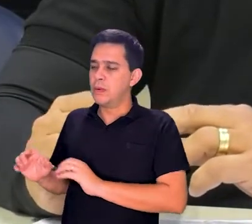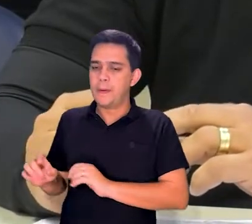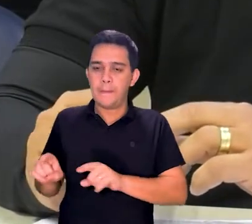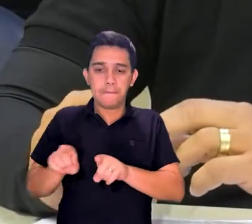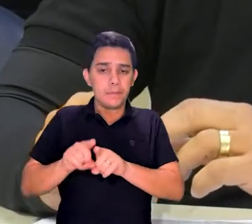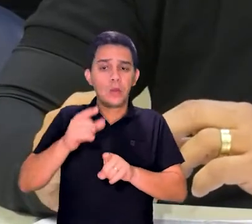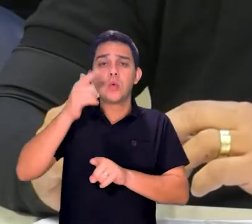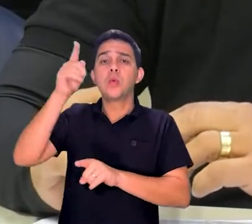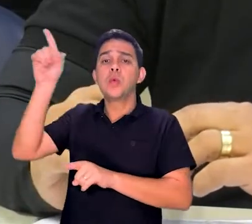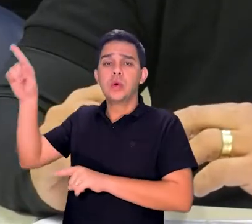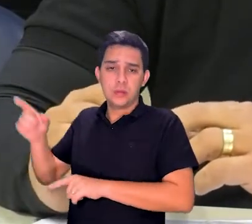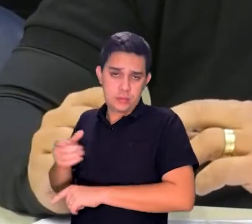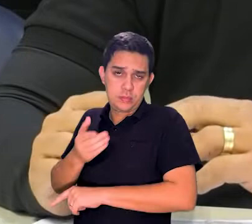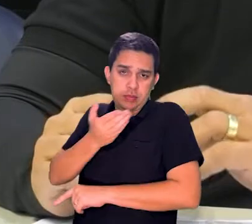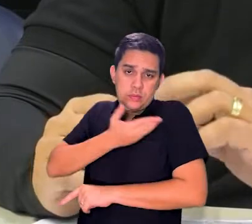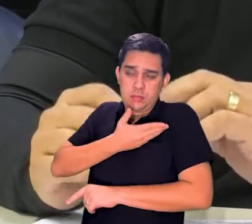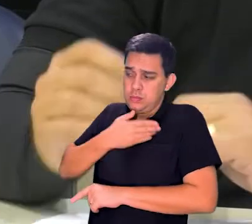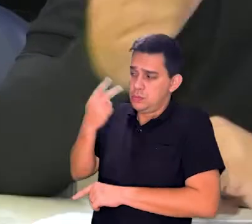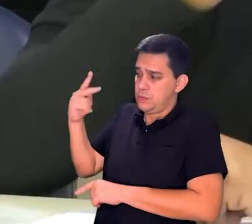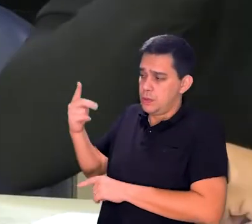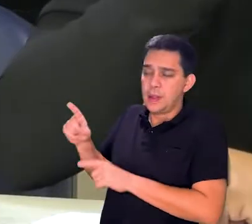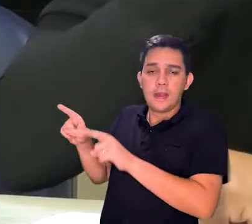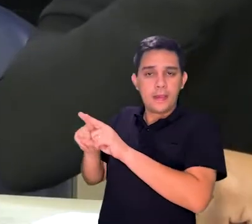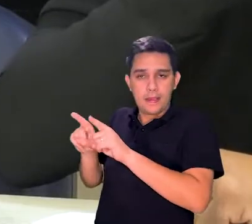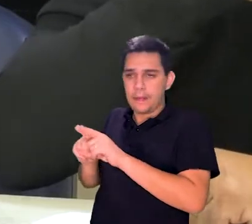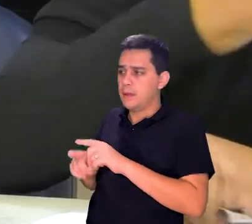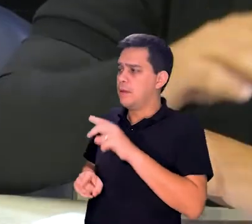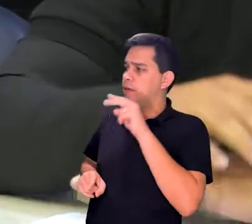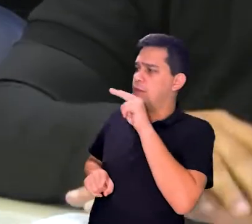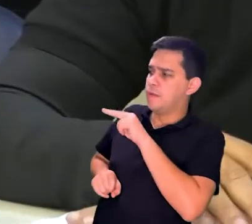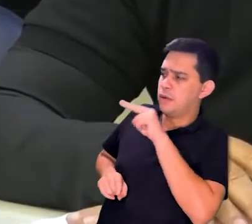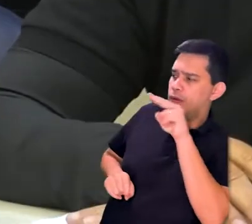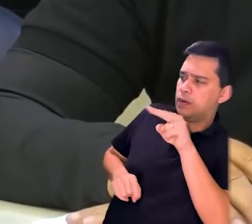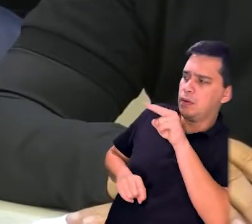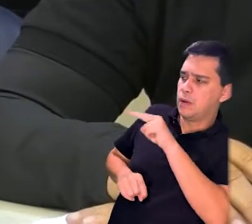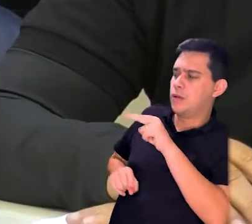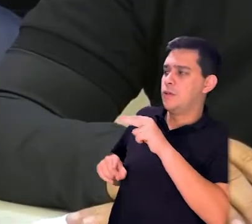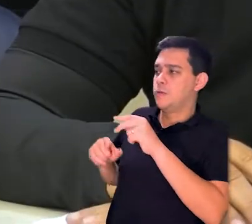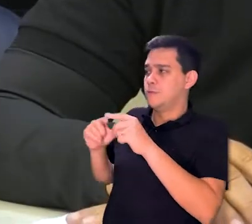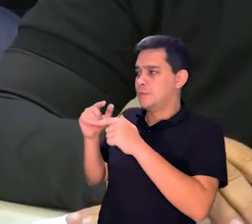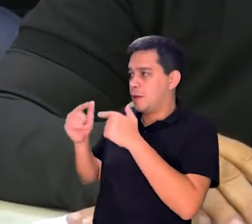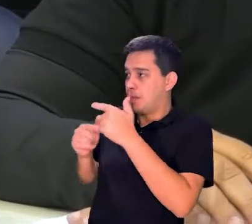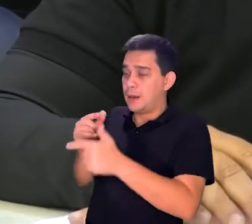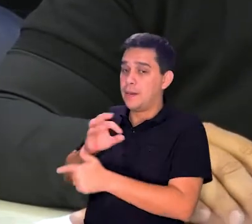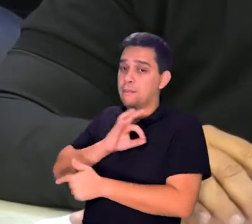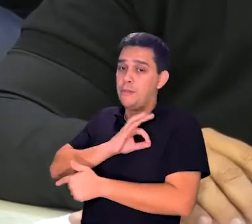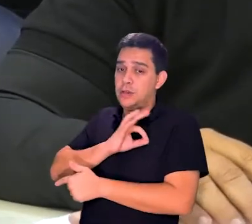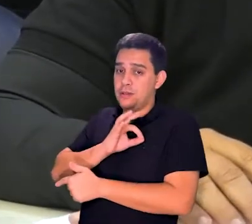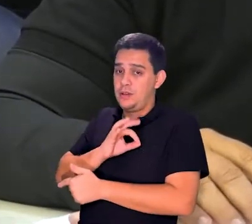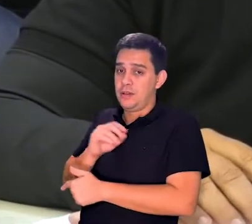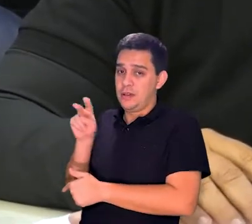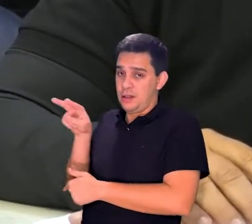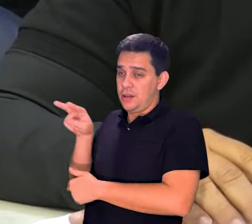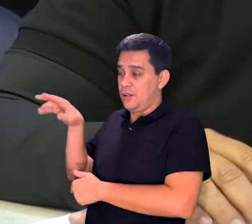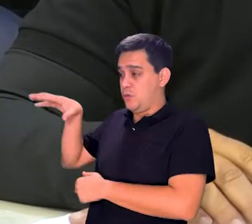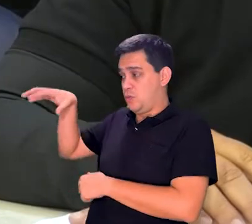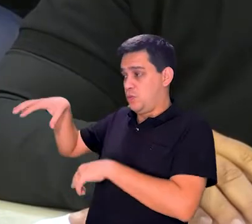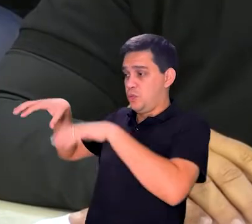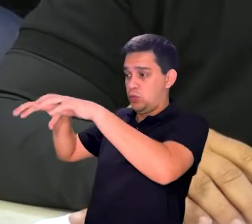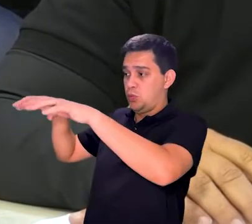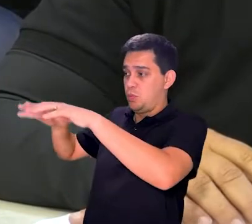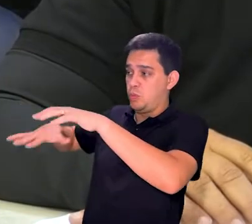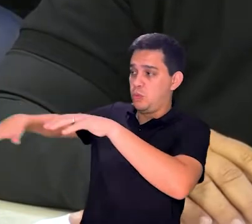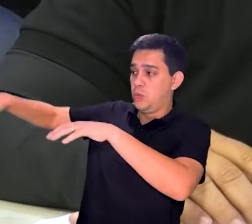que já tinham algum tipo de conhecimento de como é que funcionava aquela região do 21º Batalhão de São